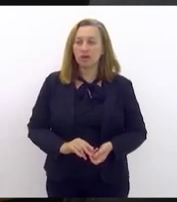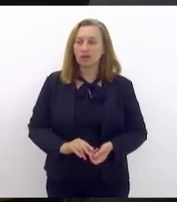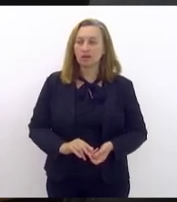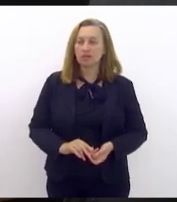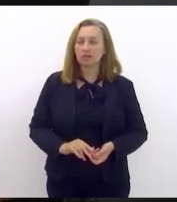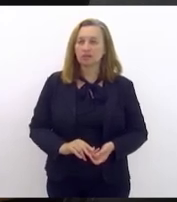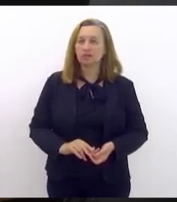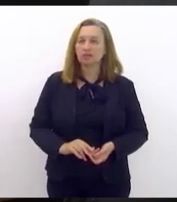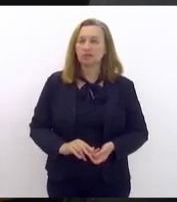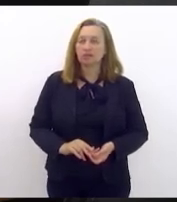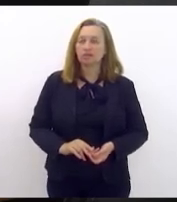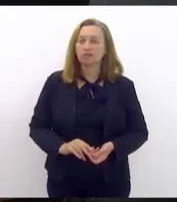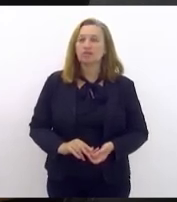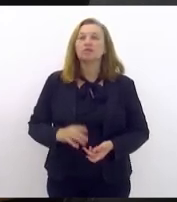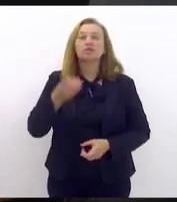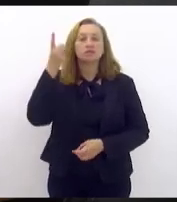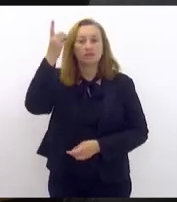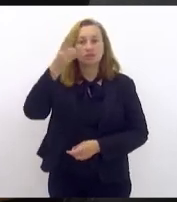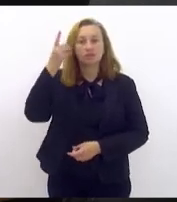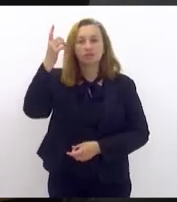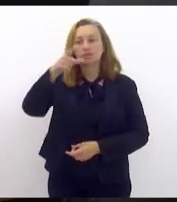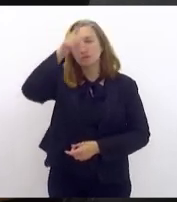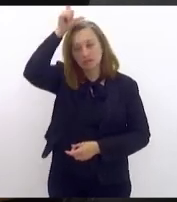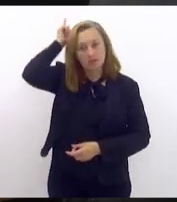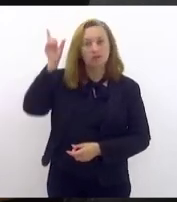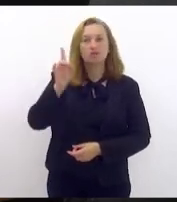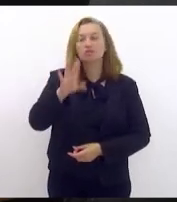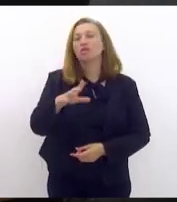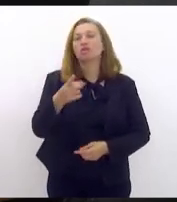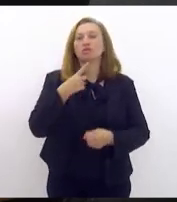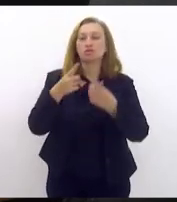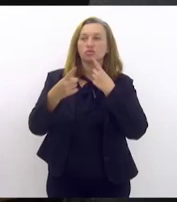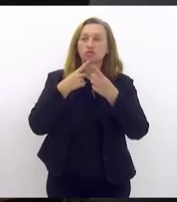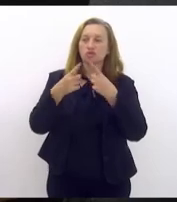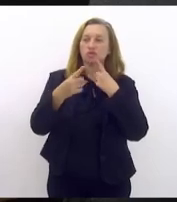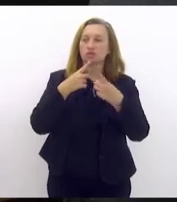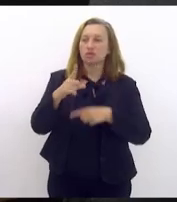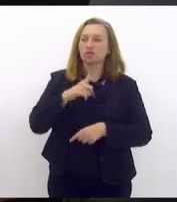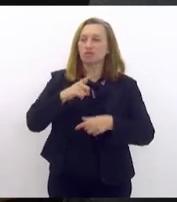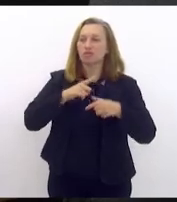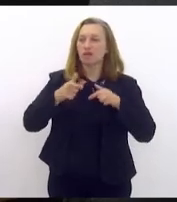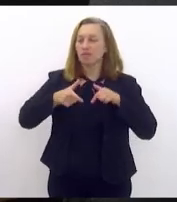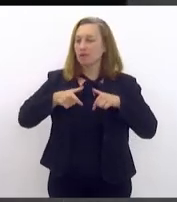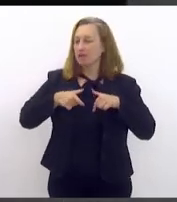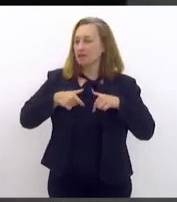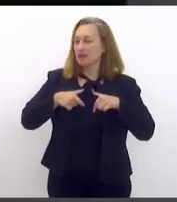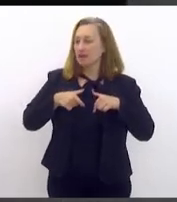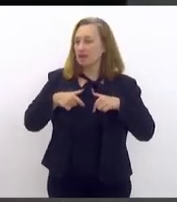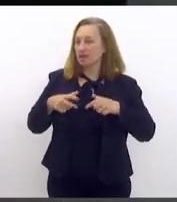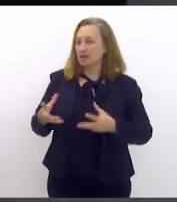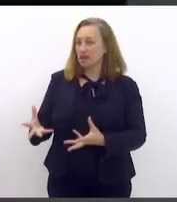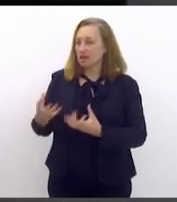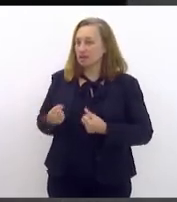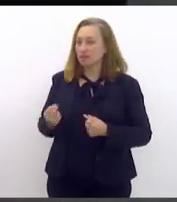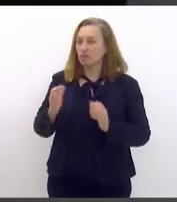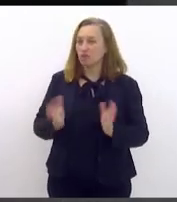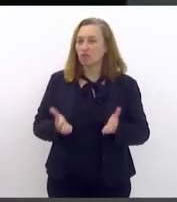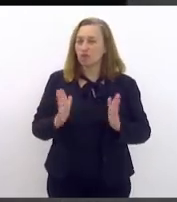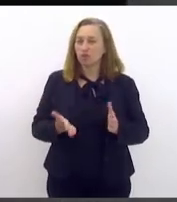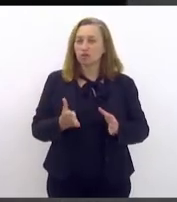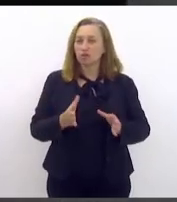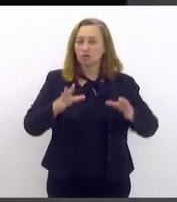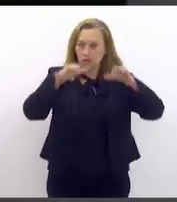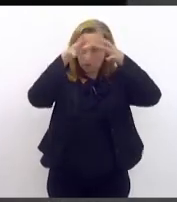Agora um parênteses, o deputado Luiz Paulo ele só pode discutir se tiver colocado a medalha que ele ganhou hoje do Tribunal de